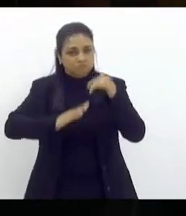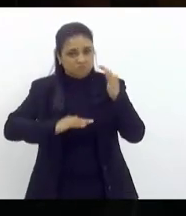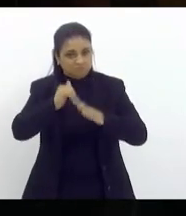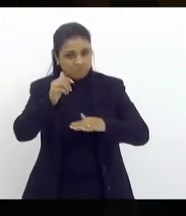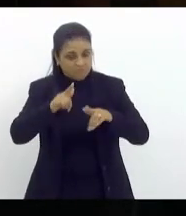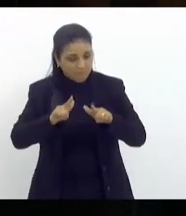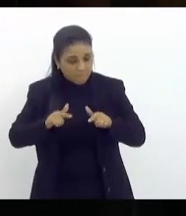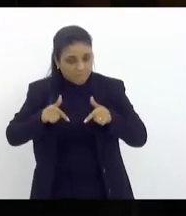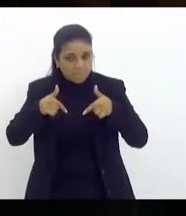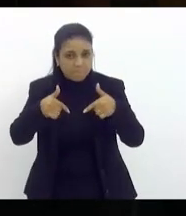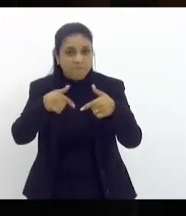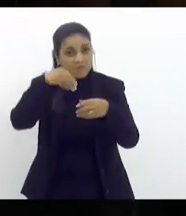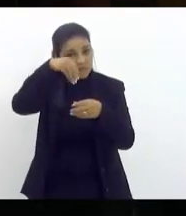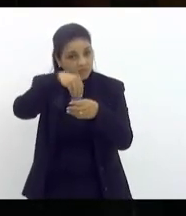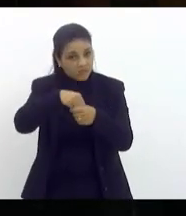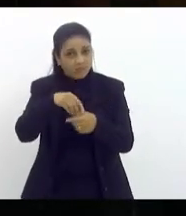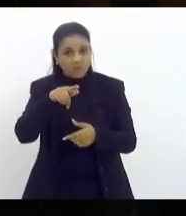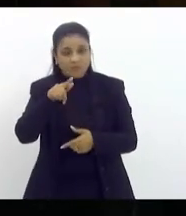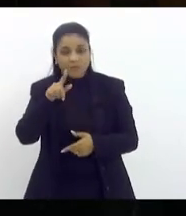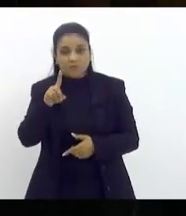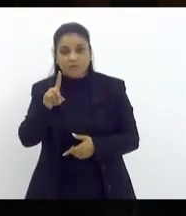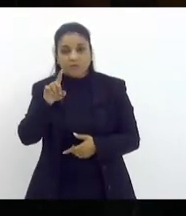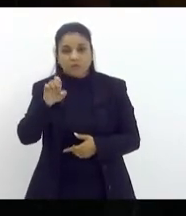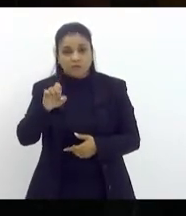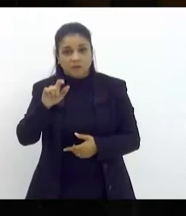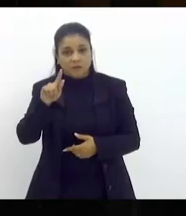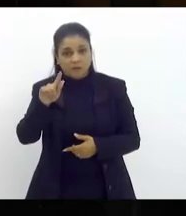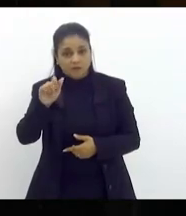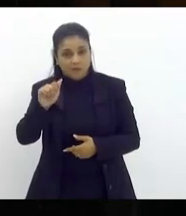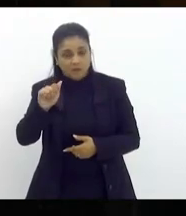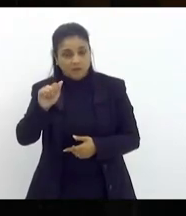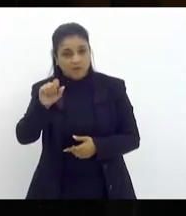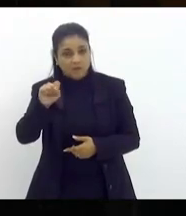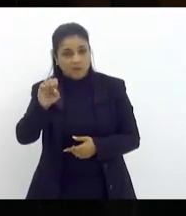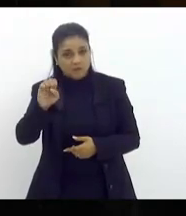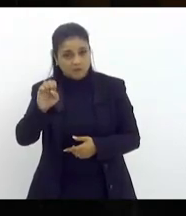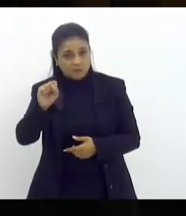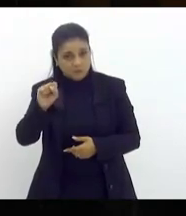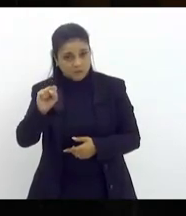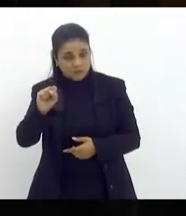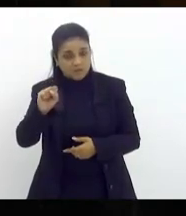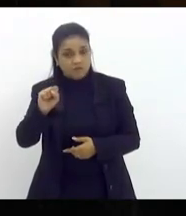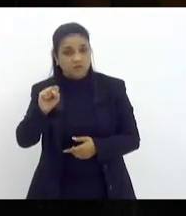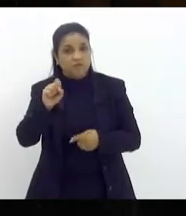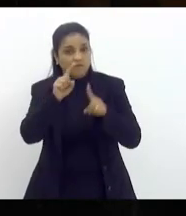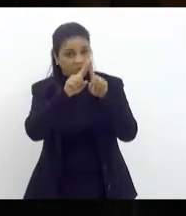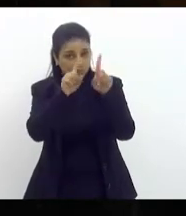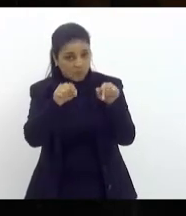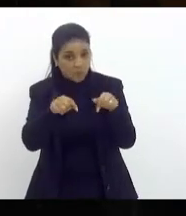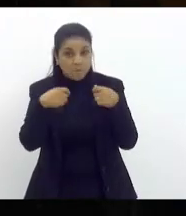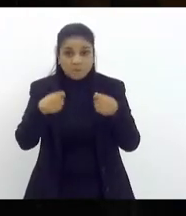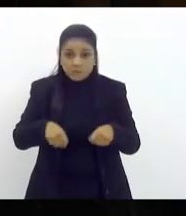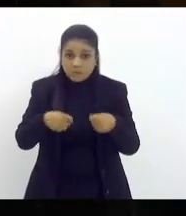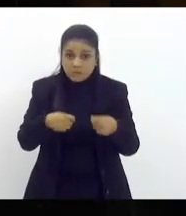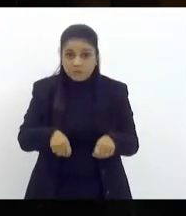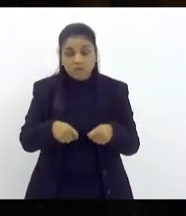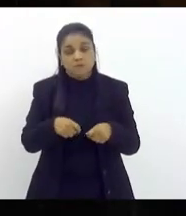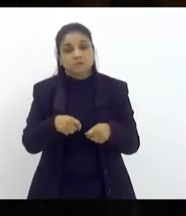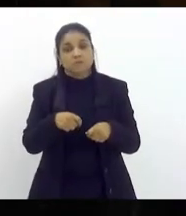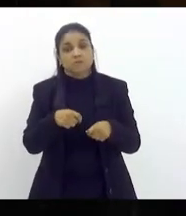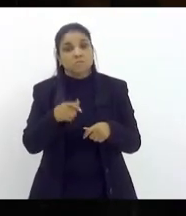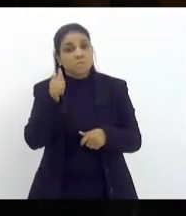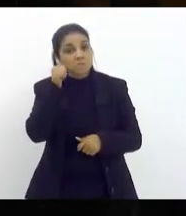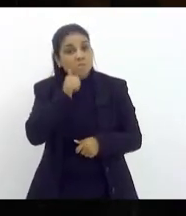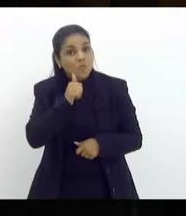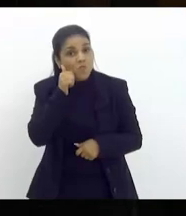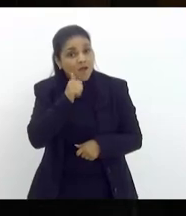no no feminino sejam mulheres para que os agentes sejam mulheres porque